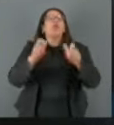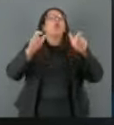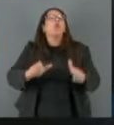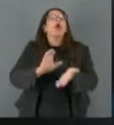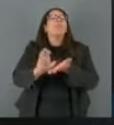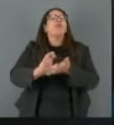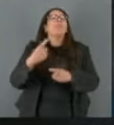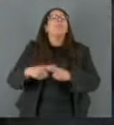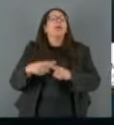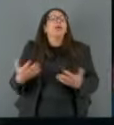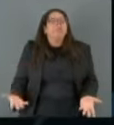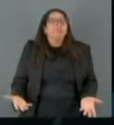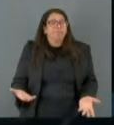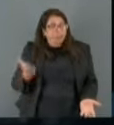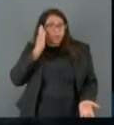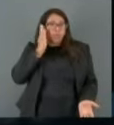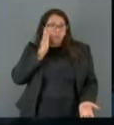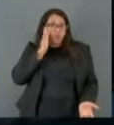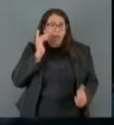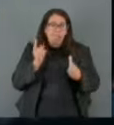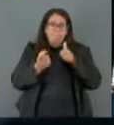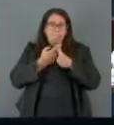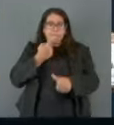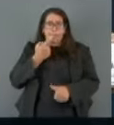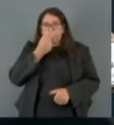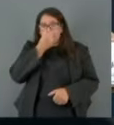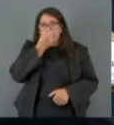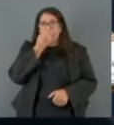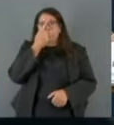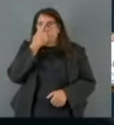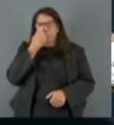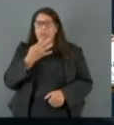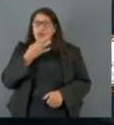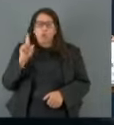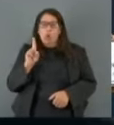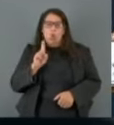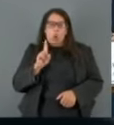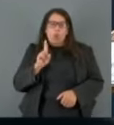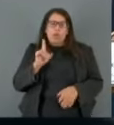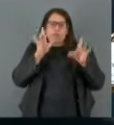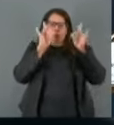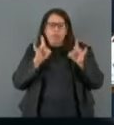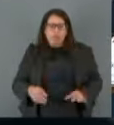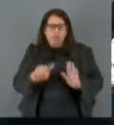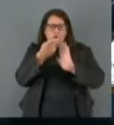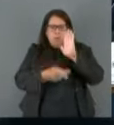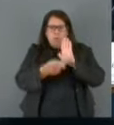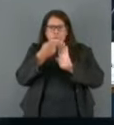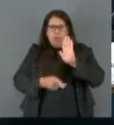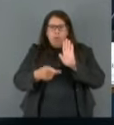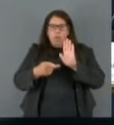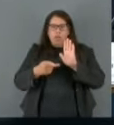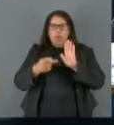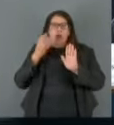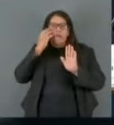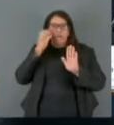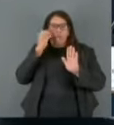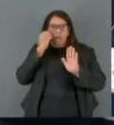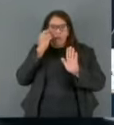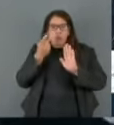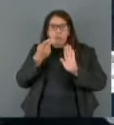Exatamente. Tá bem. Bom, eu quero dizer primeiramente o seguinte, eu não conheço em detalhes, confesso, o projeto do ministro Flávio Dino, atual